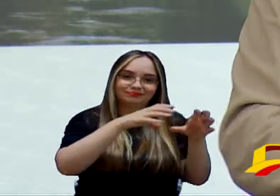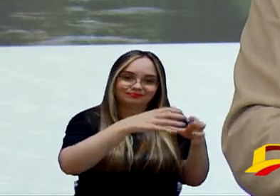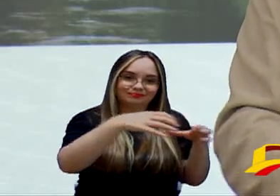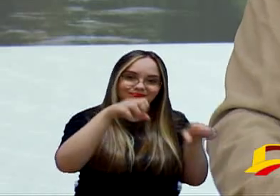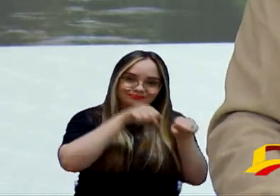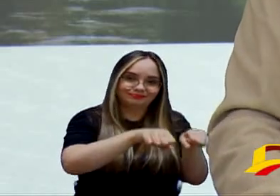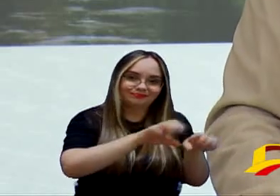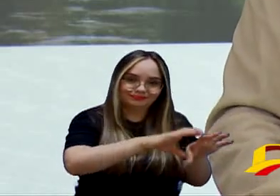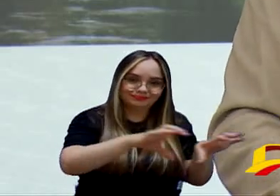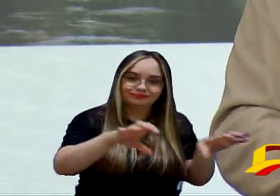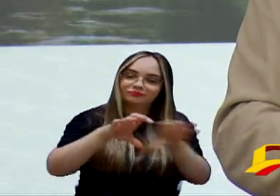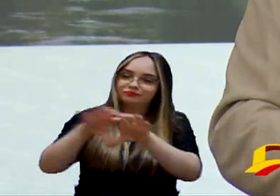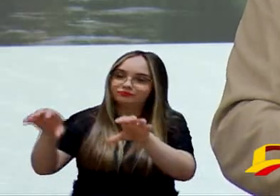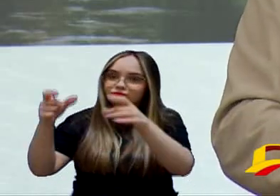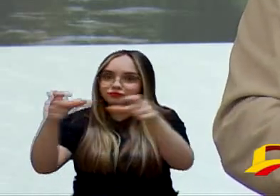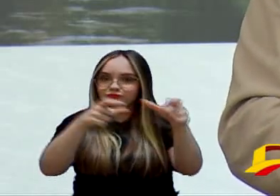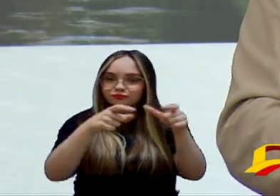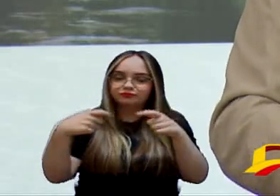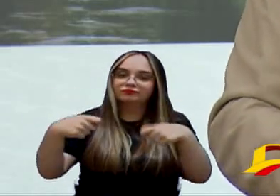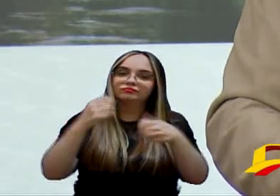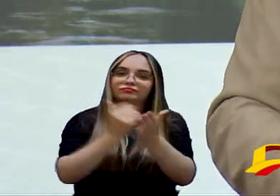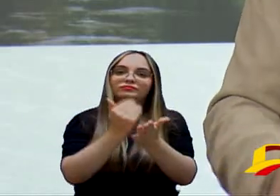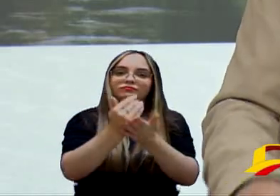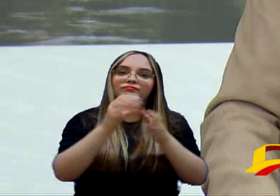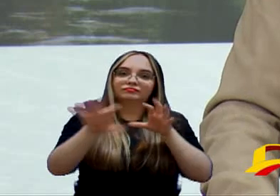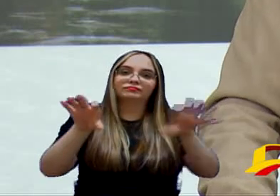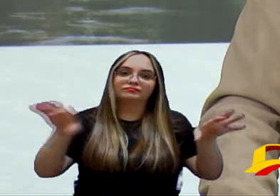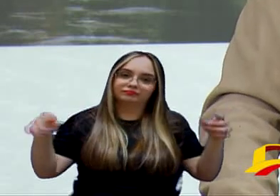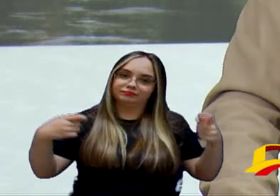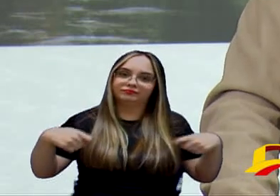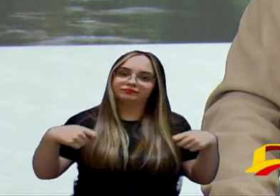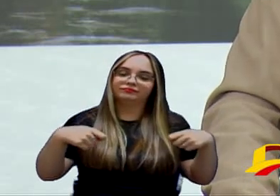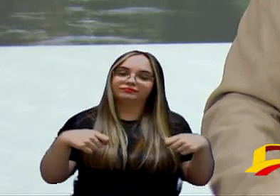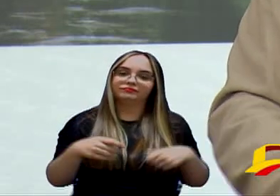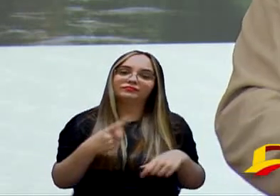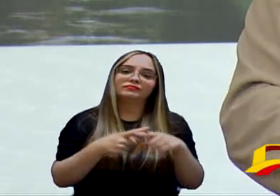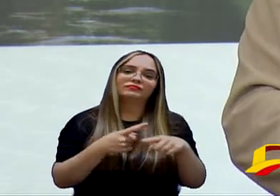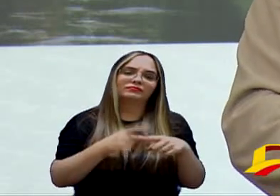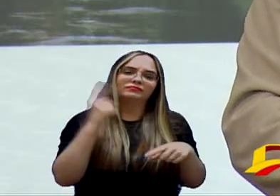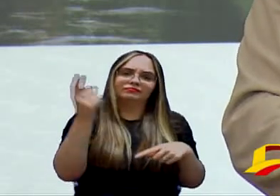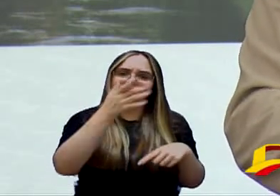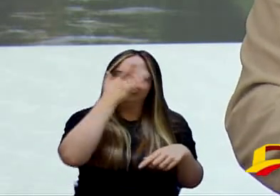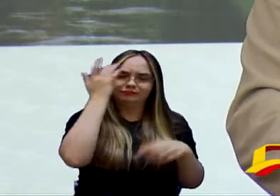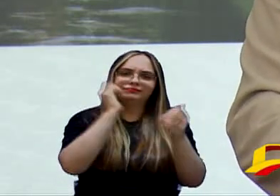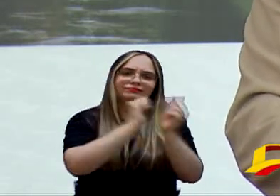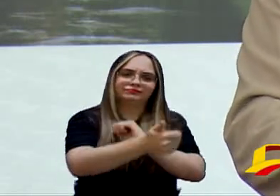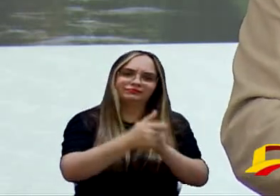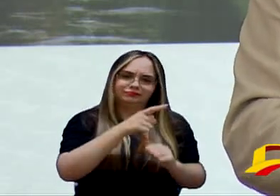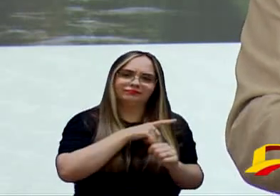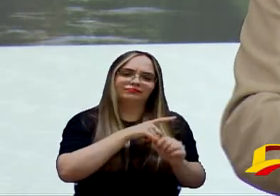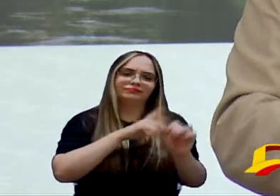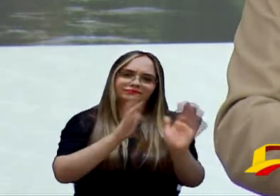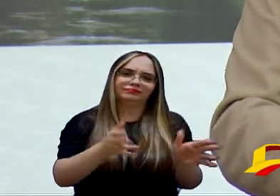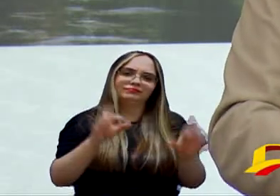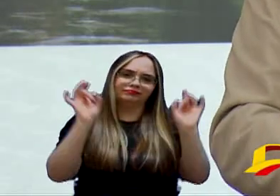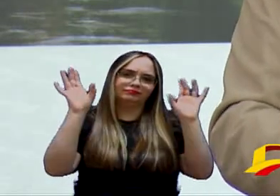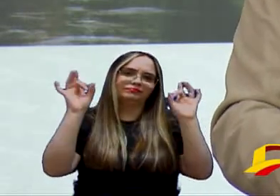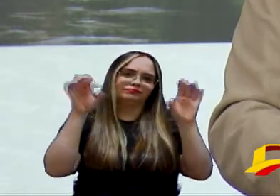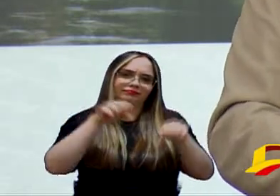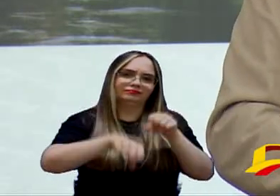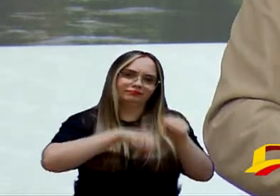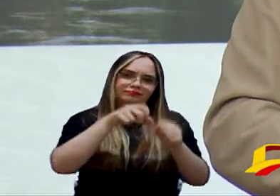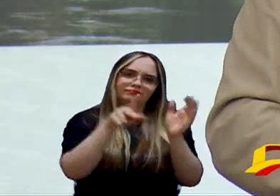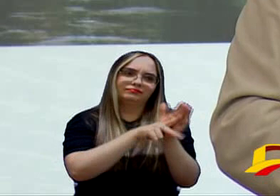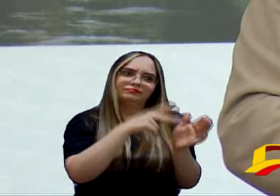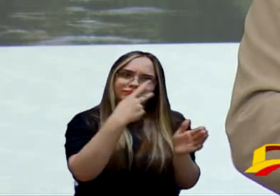necessito sem contar eu acho que os esportistas Eles já têm a bicicleta dele que é específica Já que é uma bicicleta